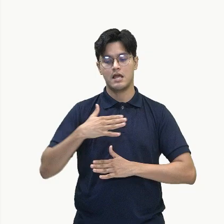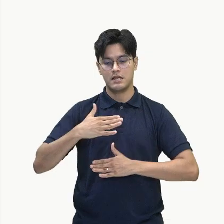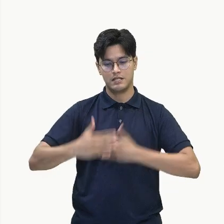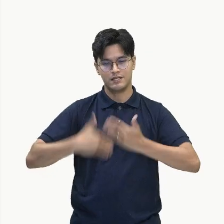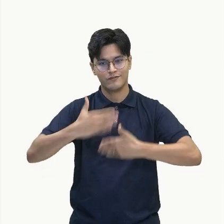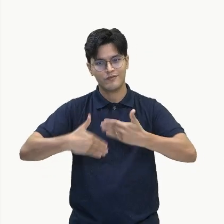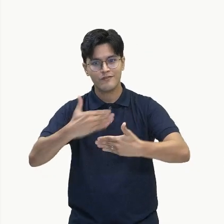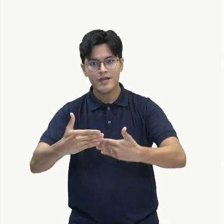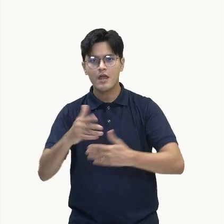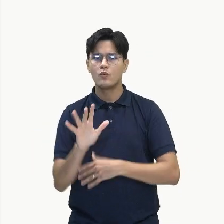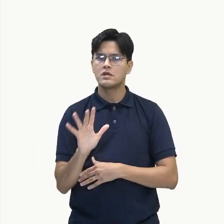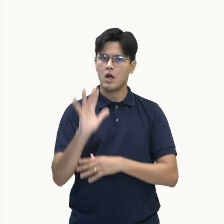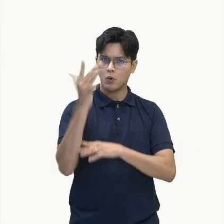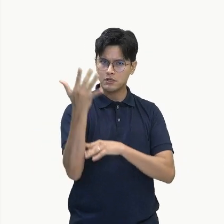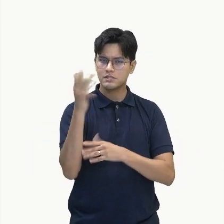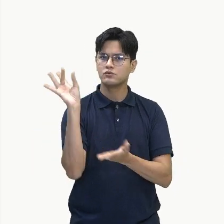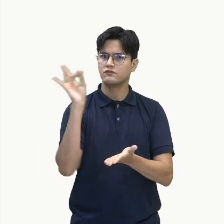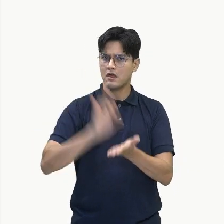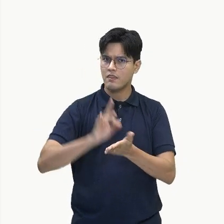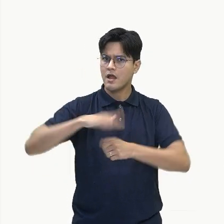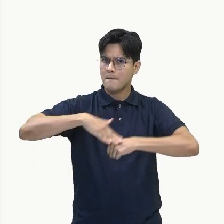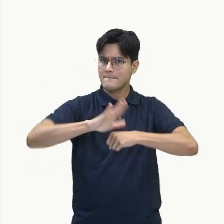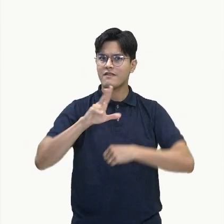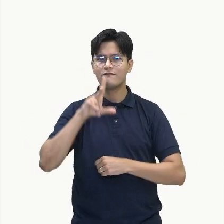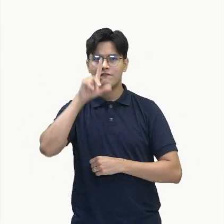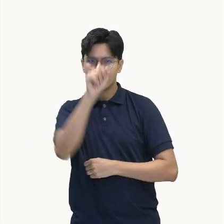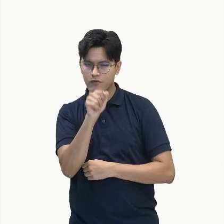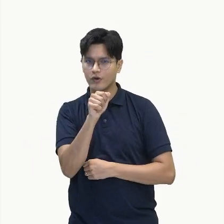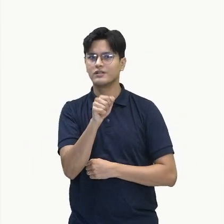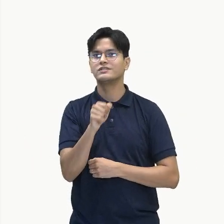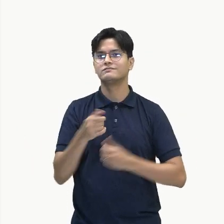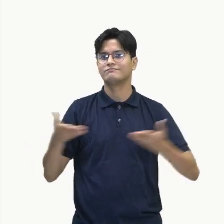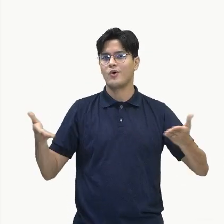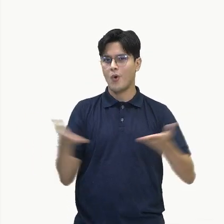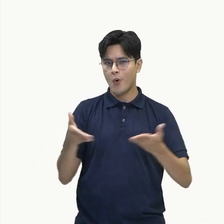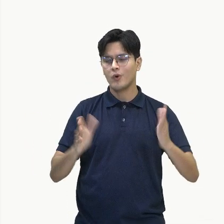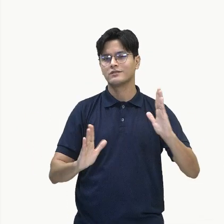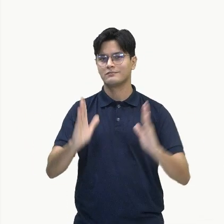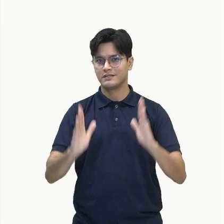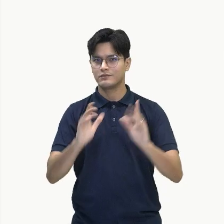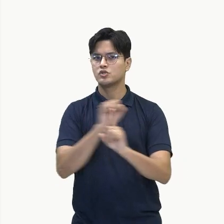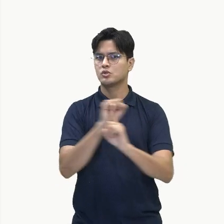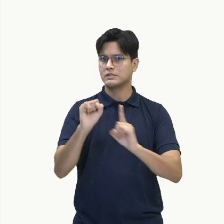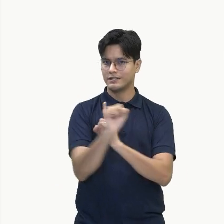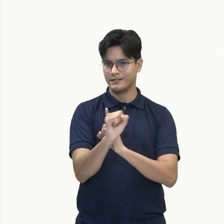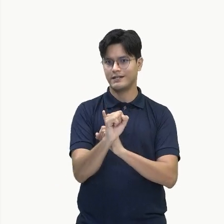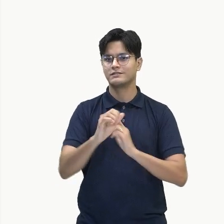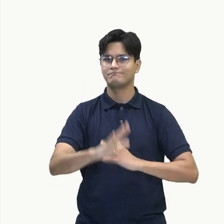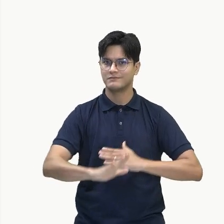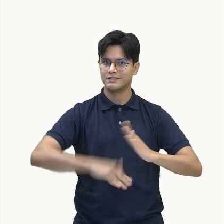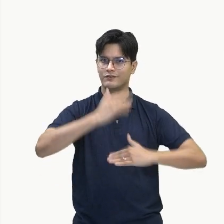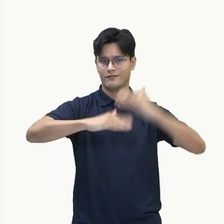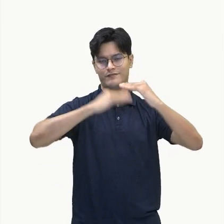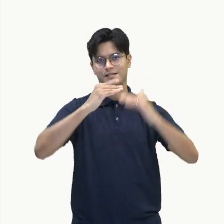transformações vivenciadas pela nossa sociedade. A globalização ela une economias,